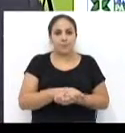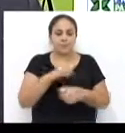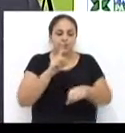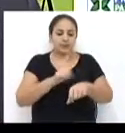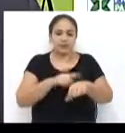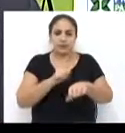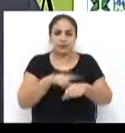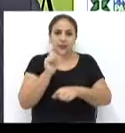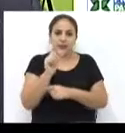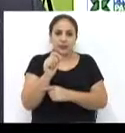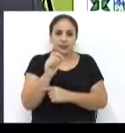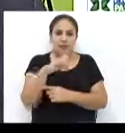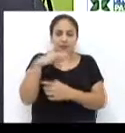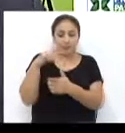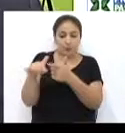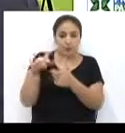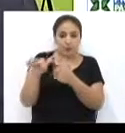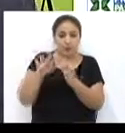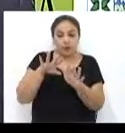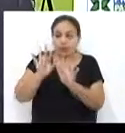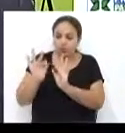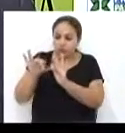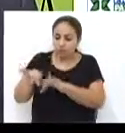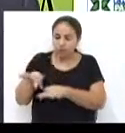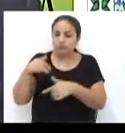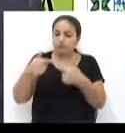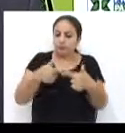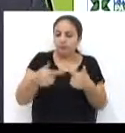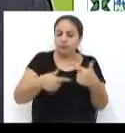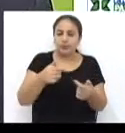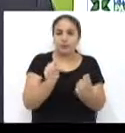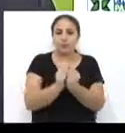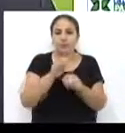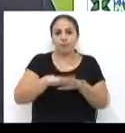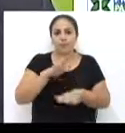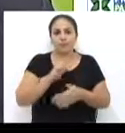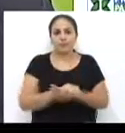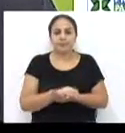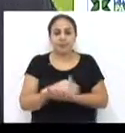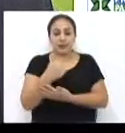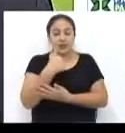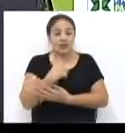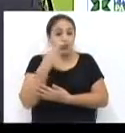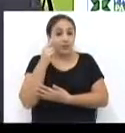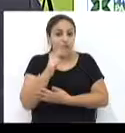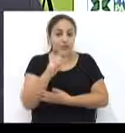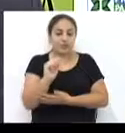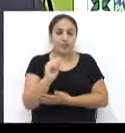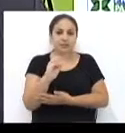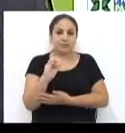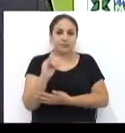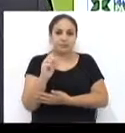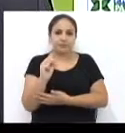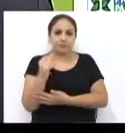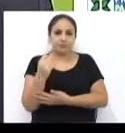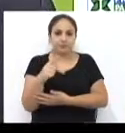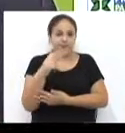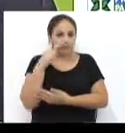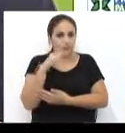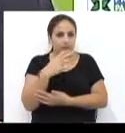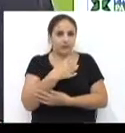a hora que essa turbulência passar. Então, eu vejo, nós vemos, a CISA vê dessa